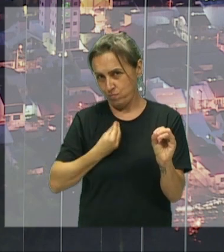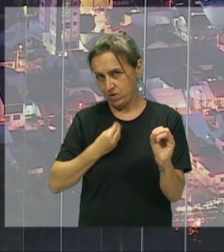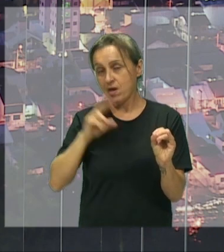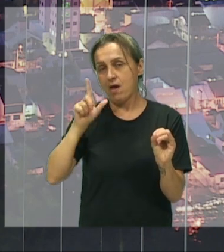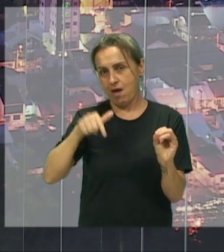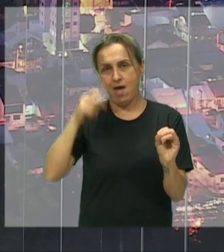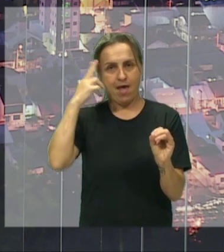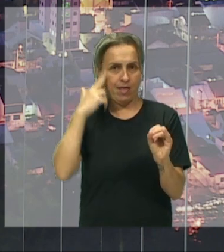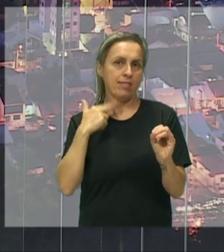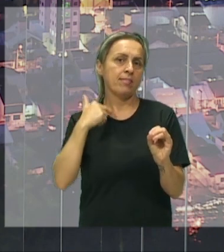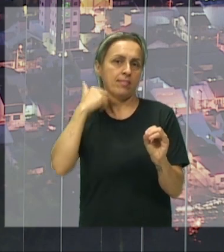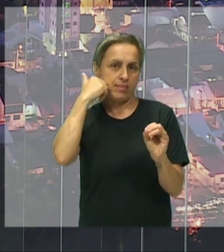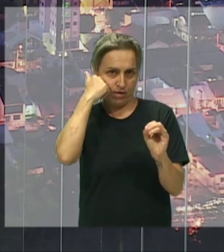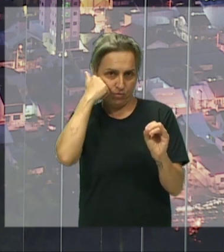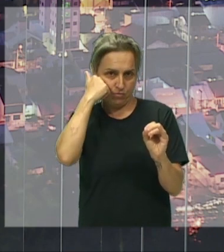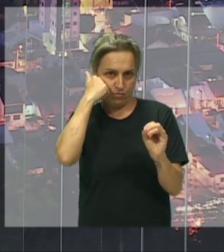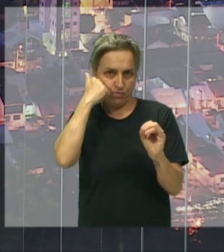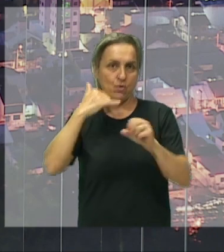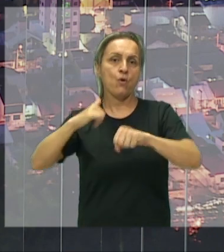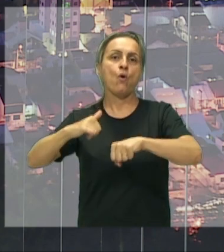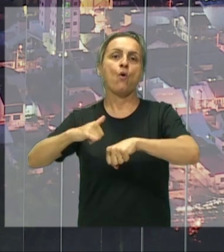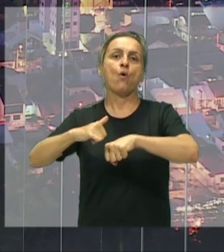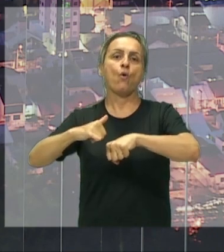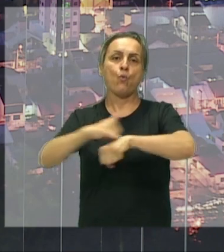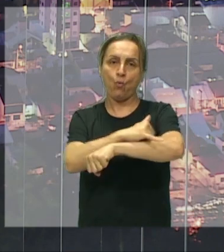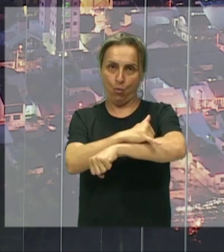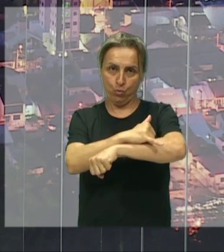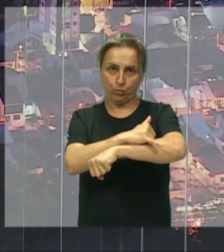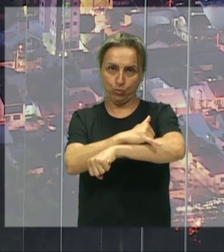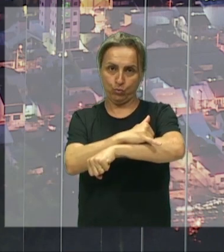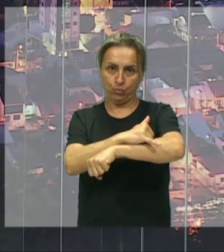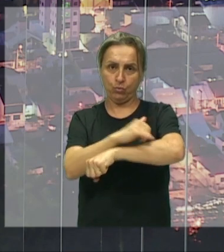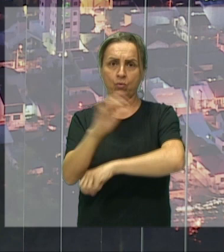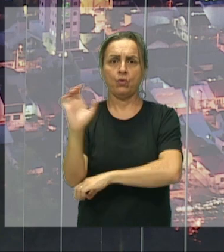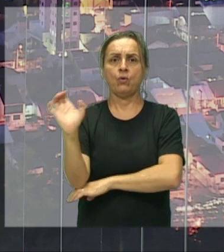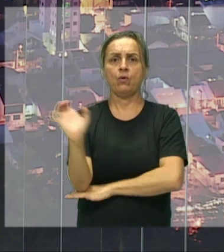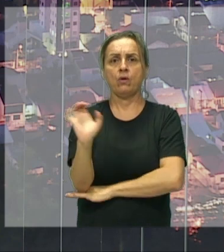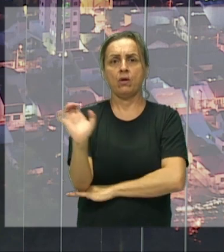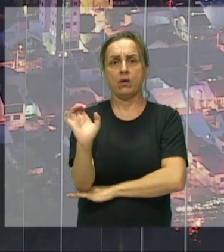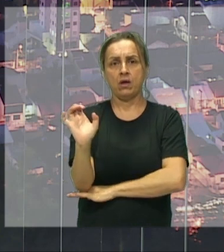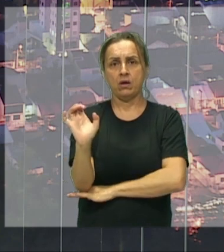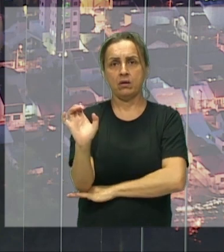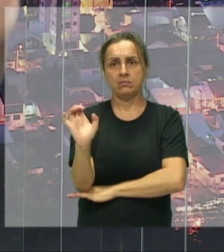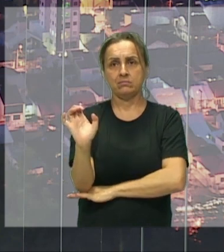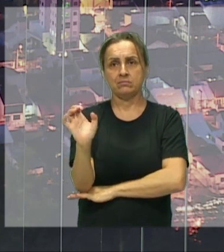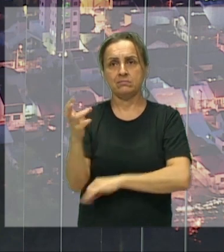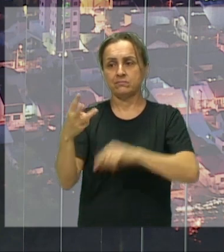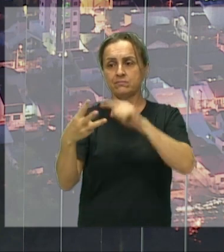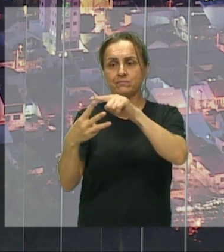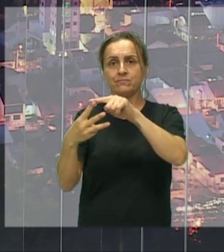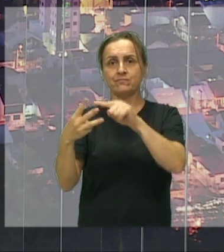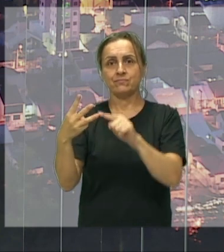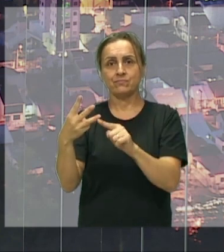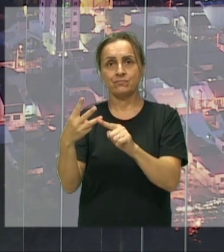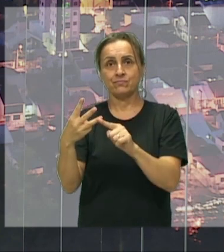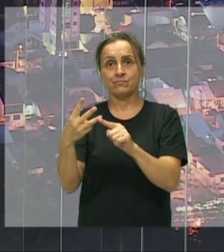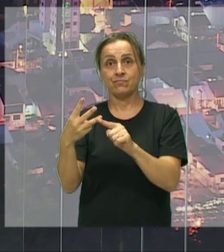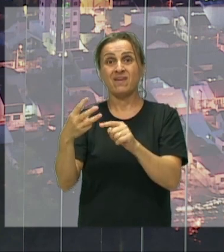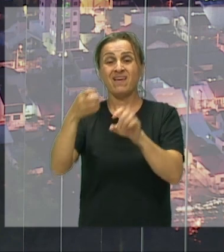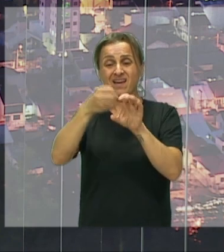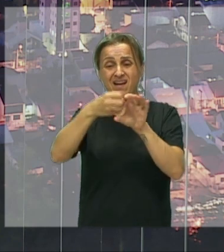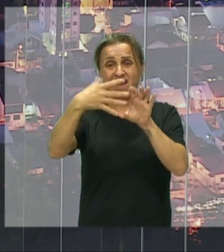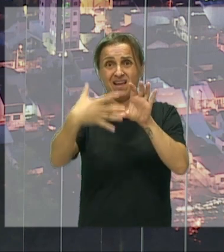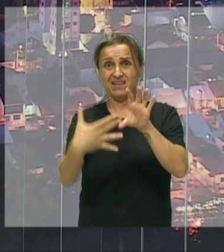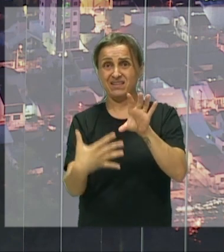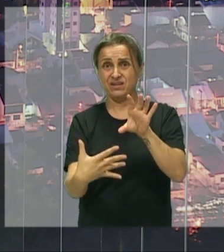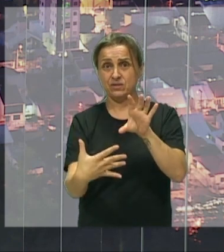negro, gordo, gay, ele tinha todos os estereótipos